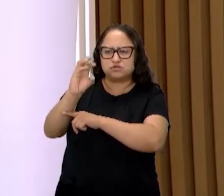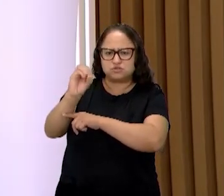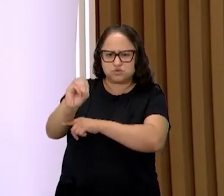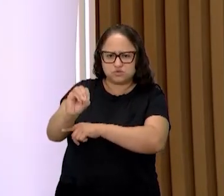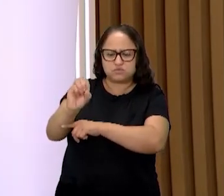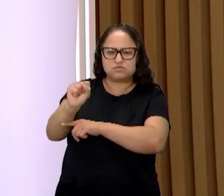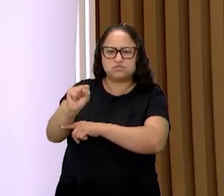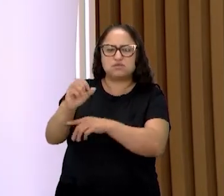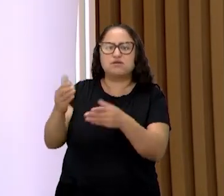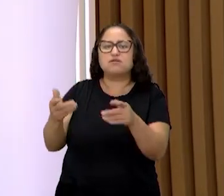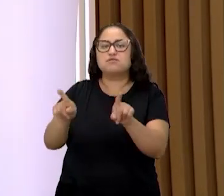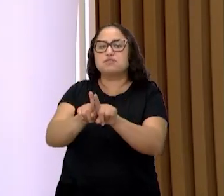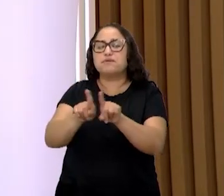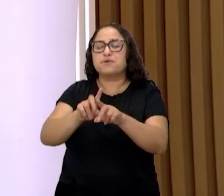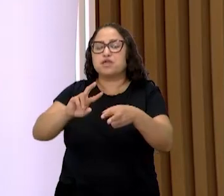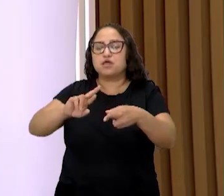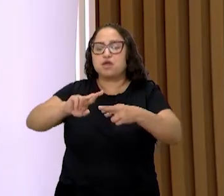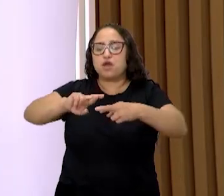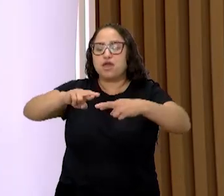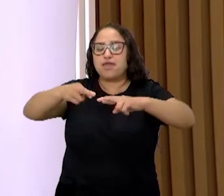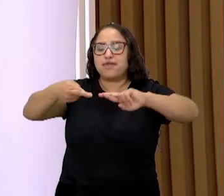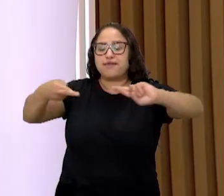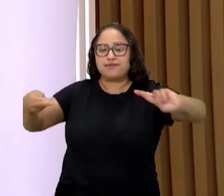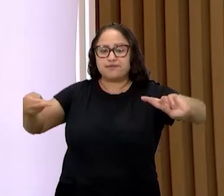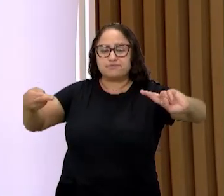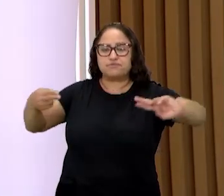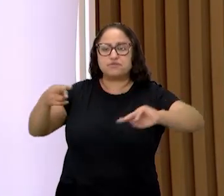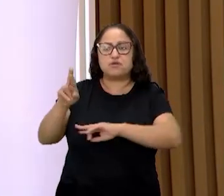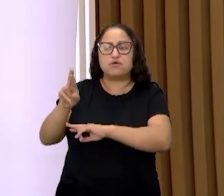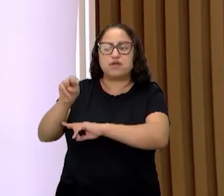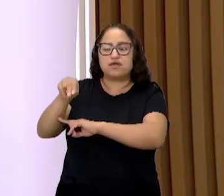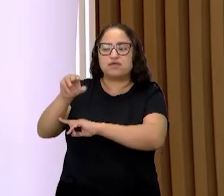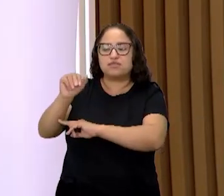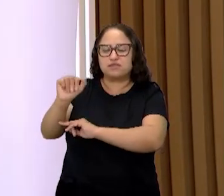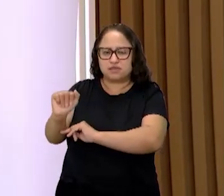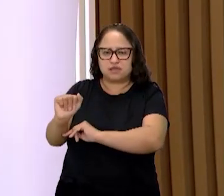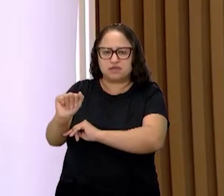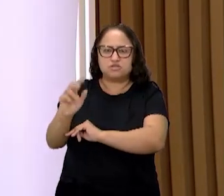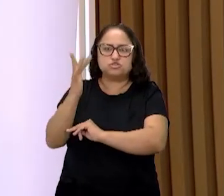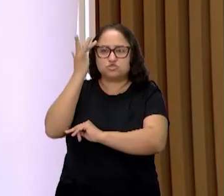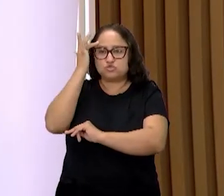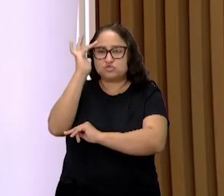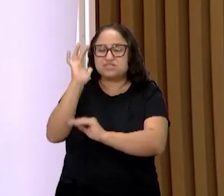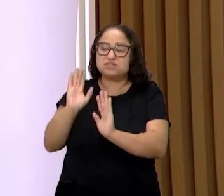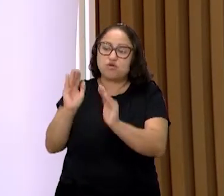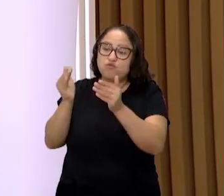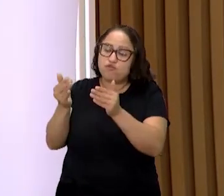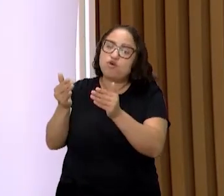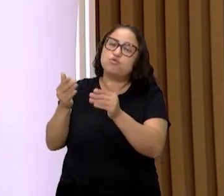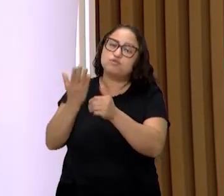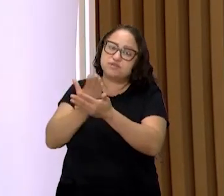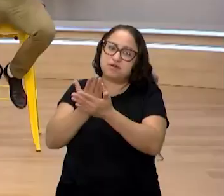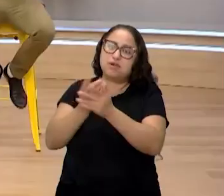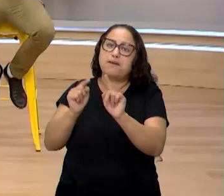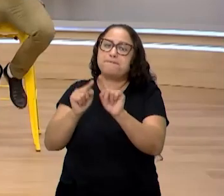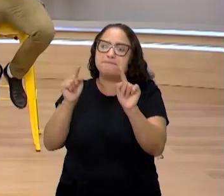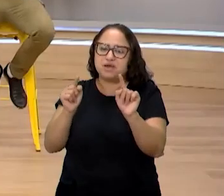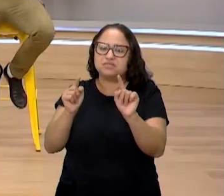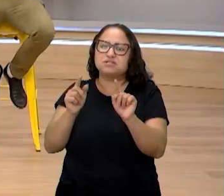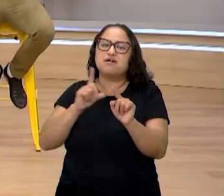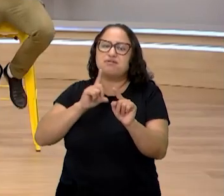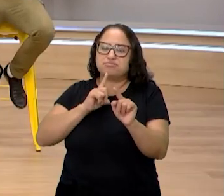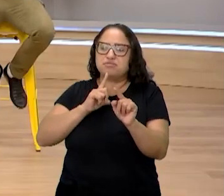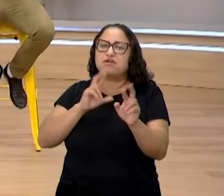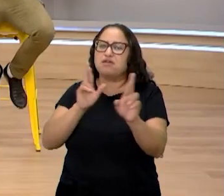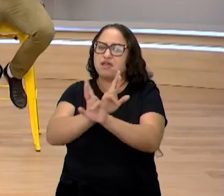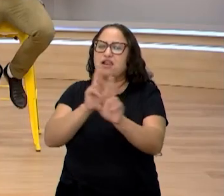também do RNA também, né, sei que não é o foco da aula, mas tem a relação também, né, com o DNA, o RNA e a questão da molécula da